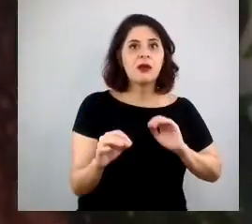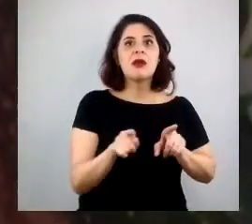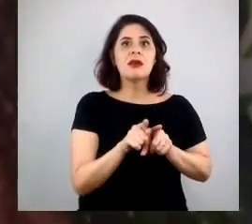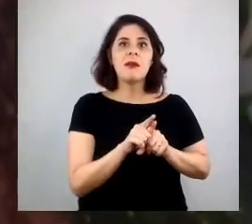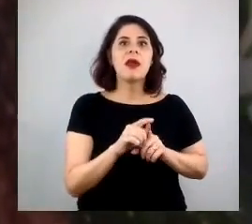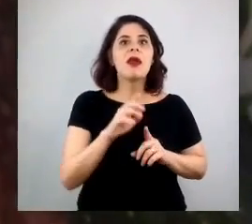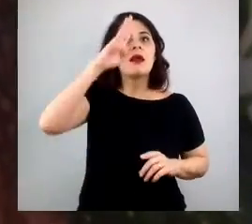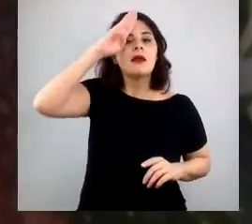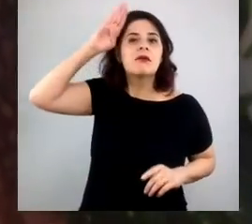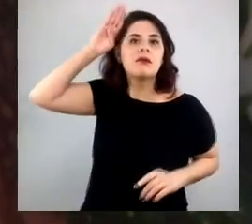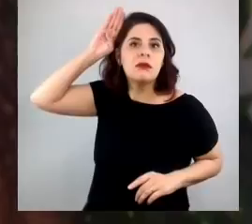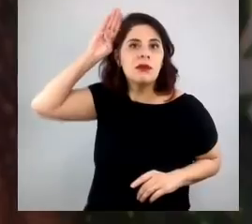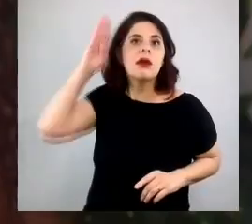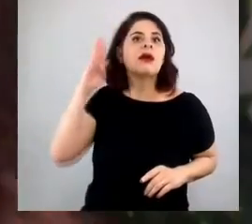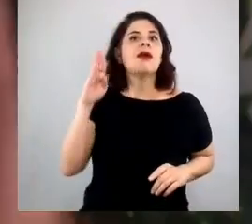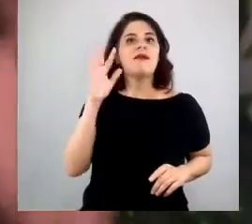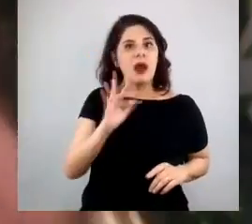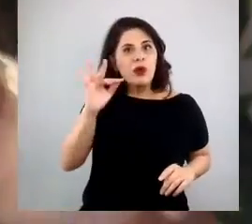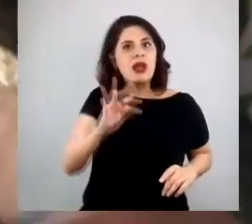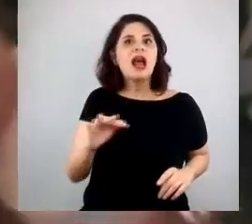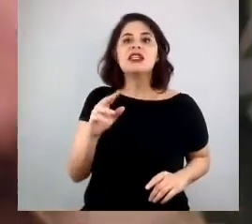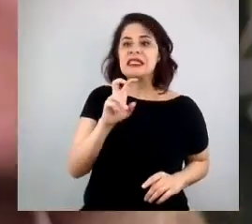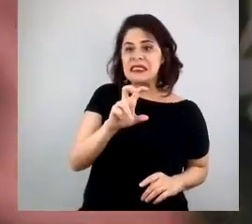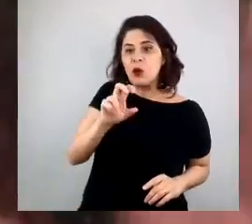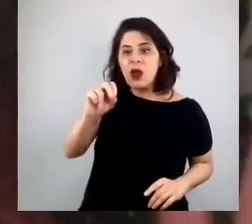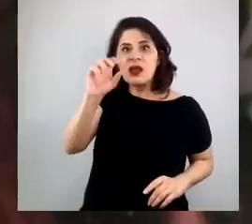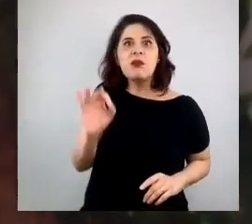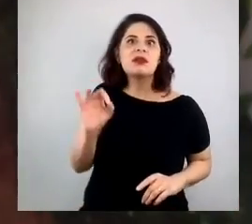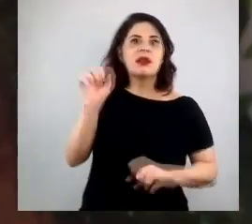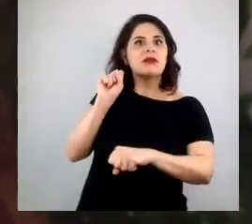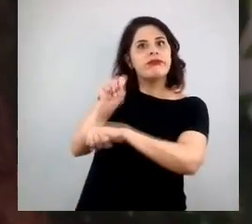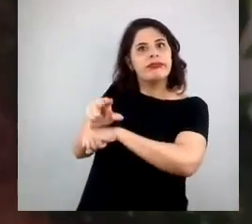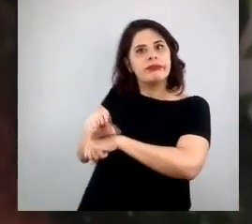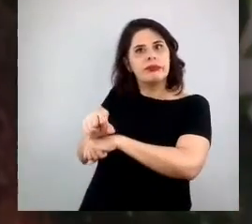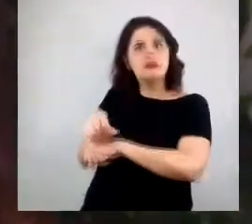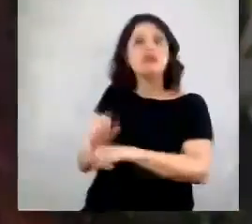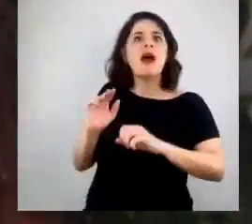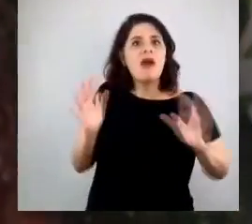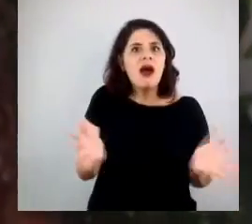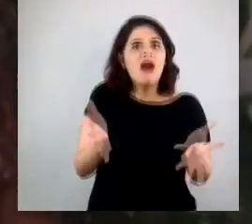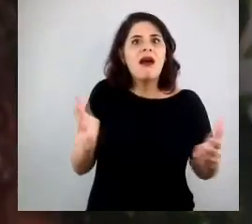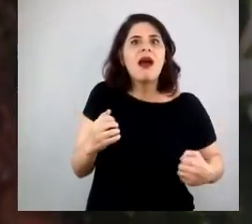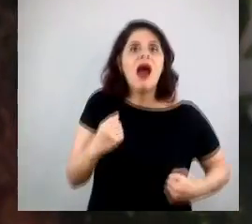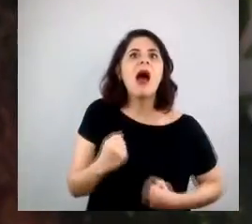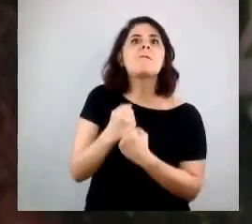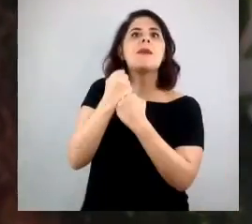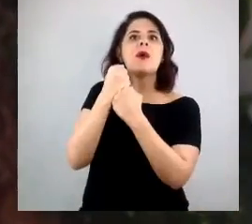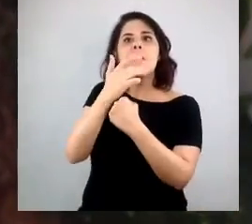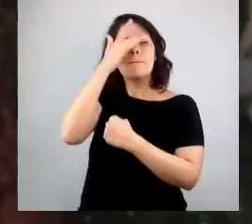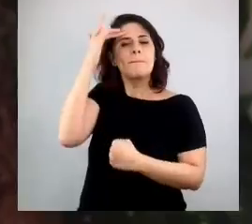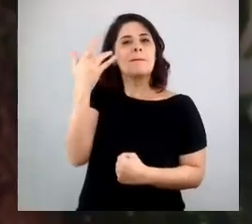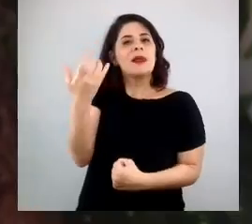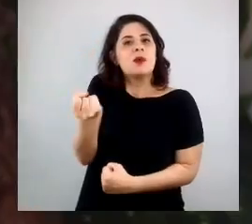direito em escolas agrícolas, beneficiando massivamente pessoas brancas.